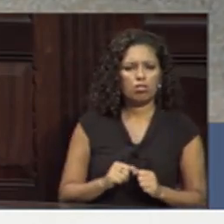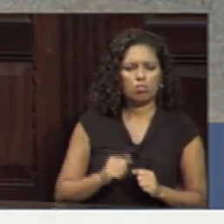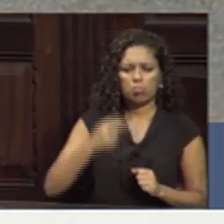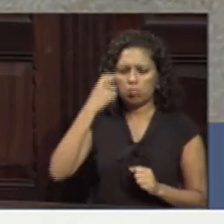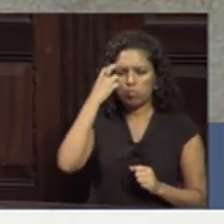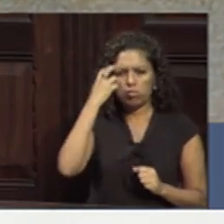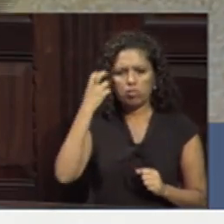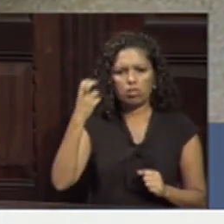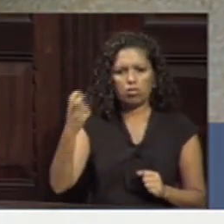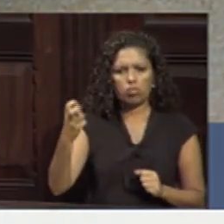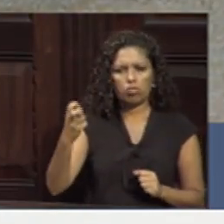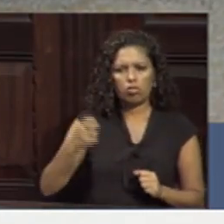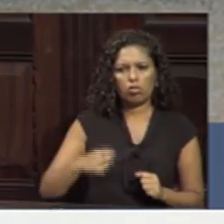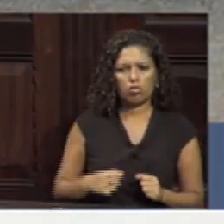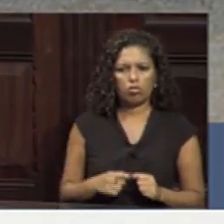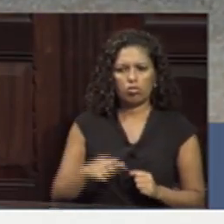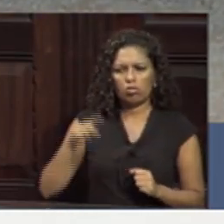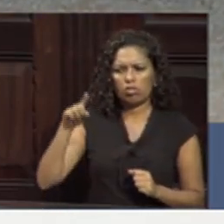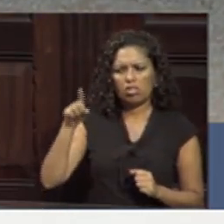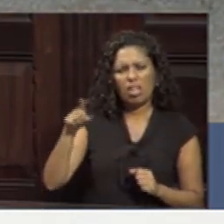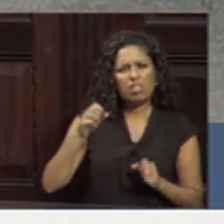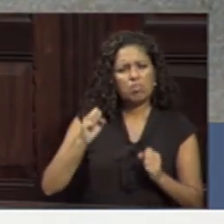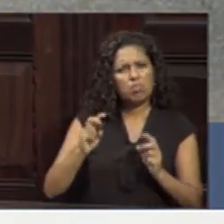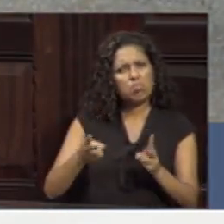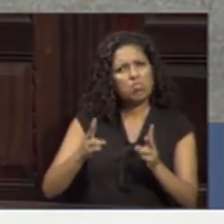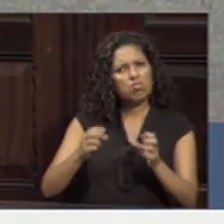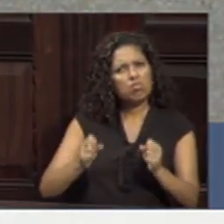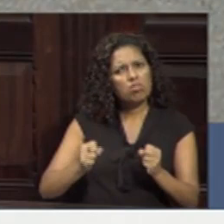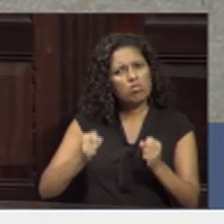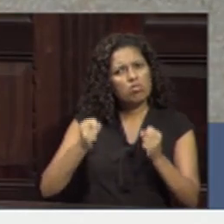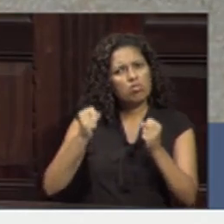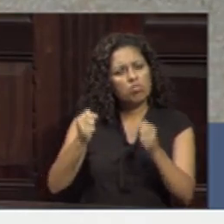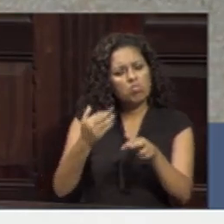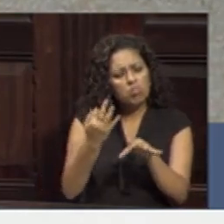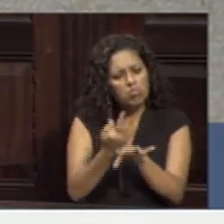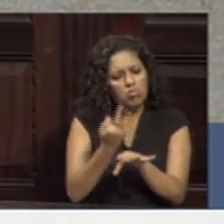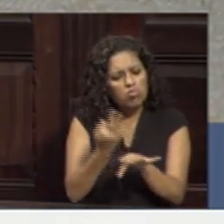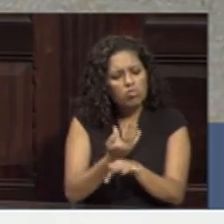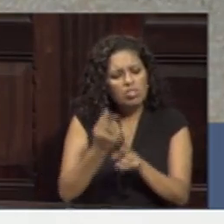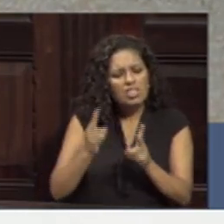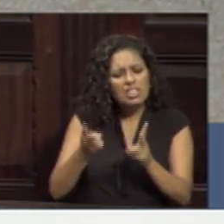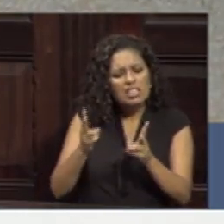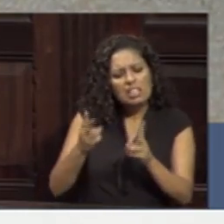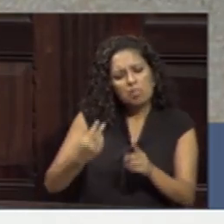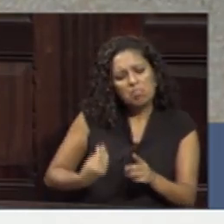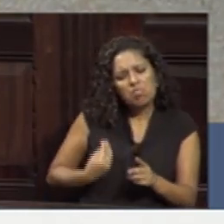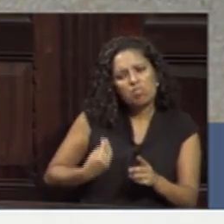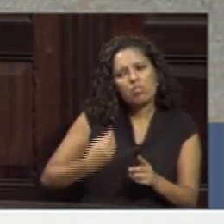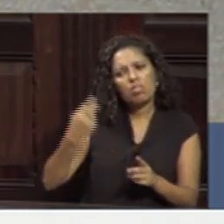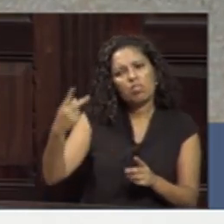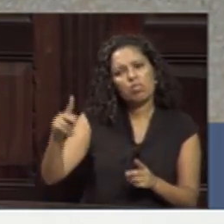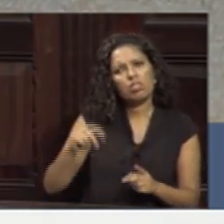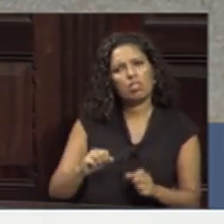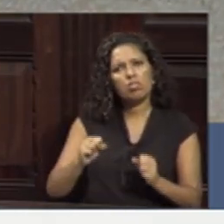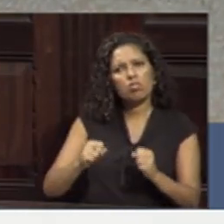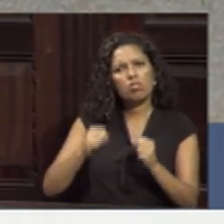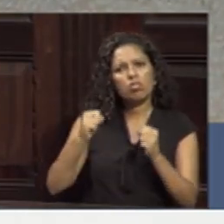que lutou desde o início da sua vida por justiça